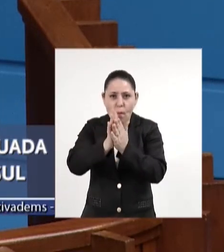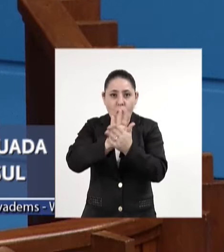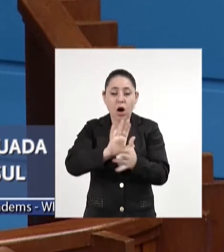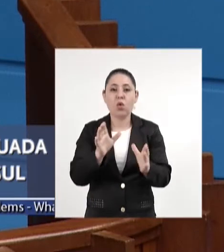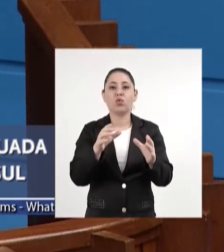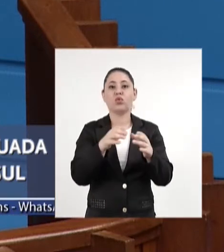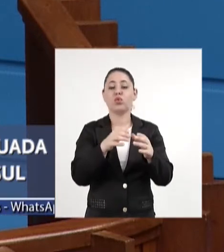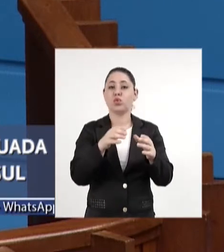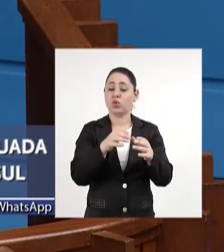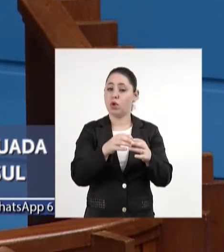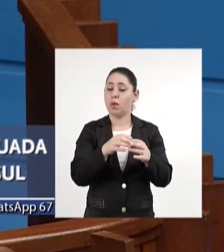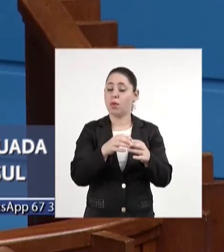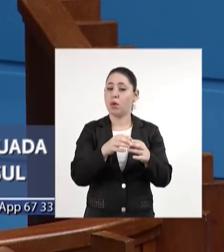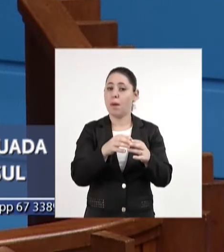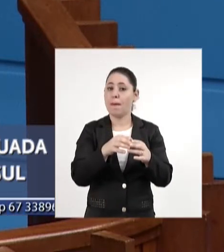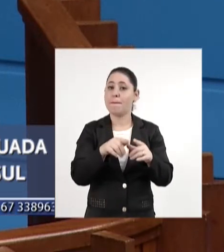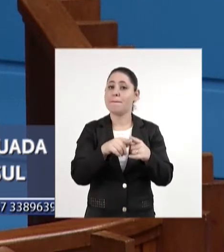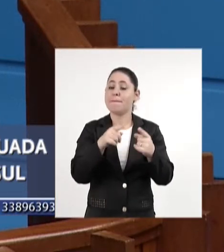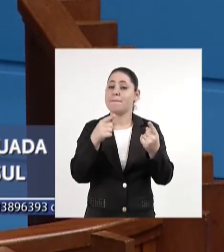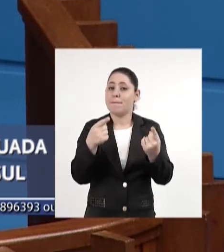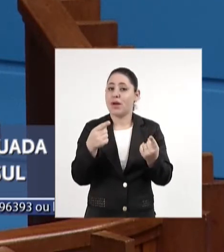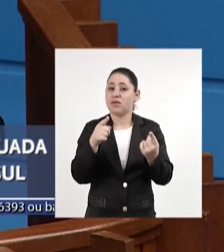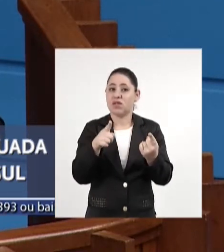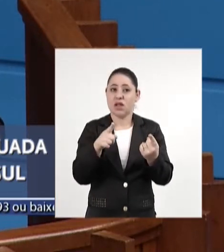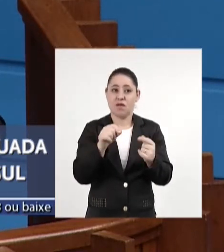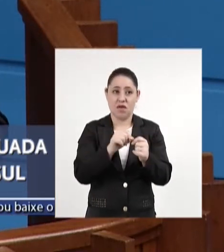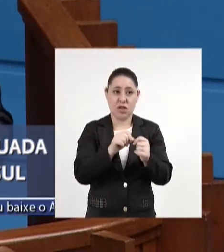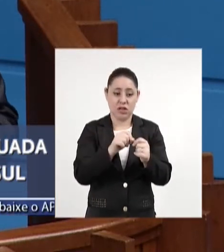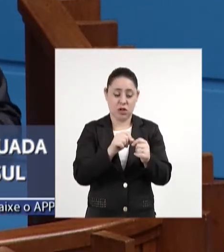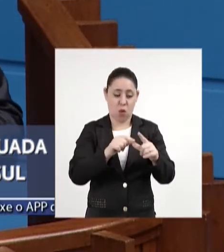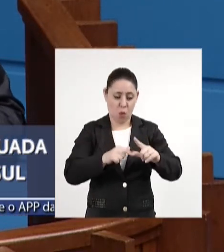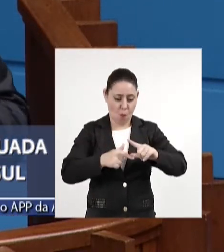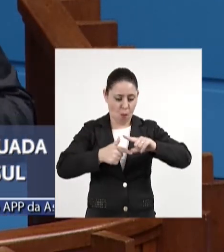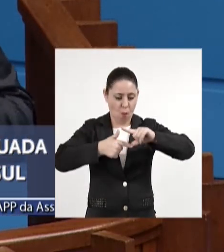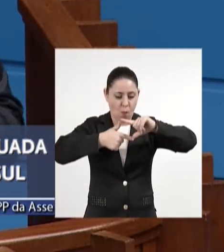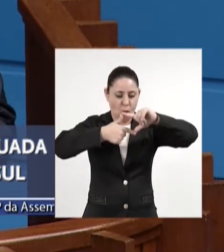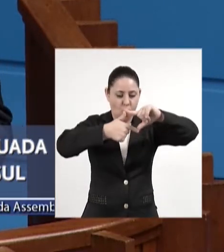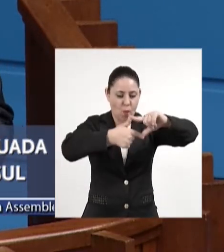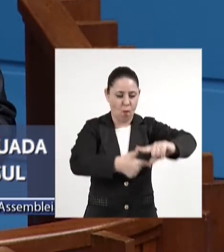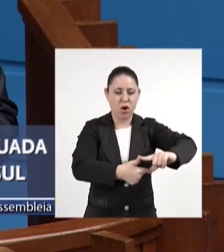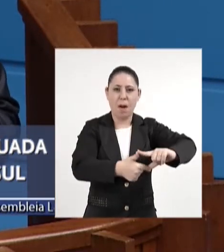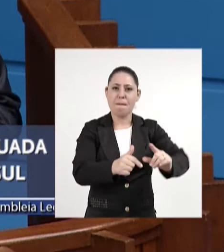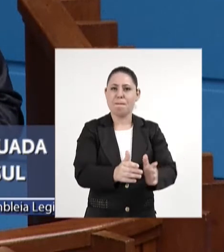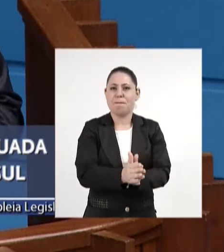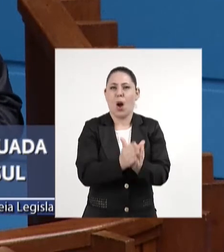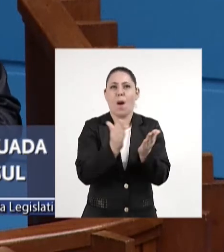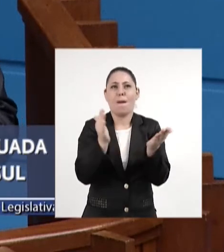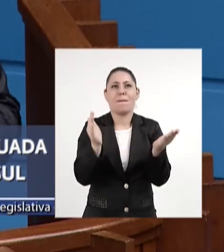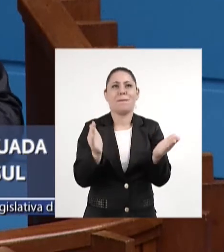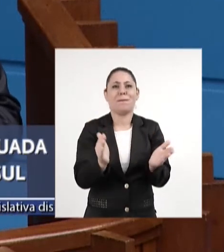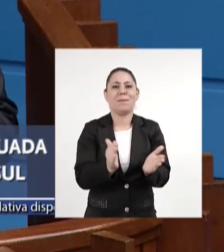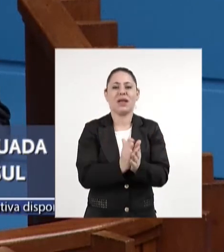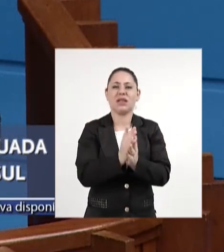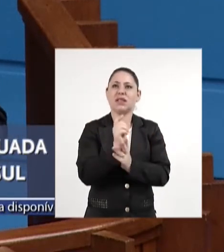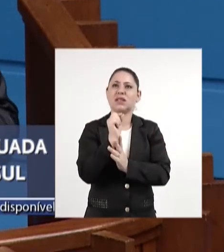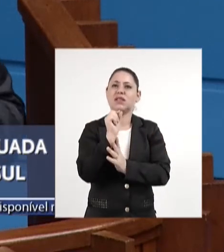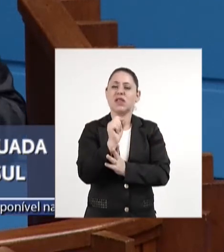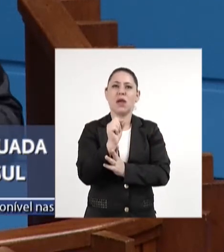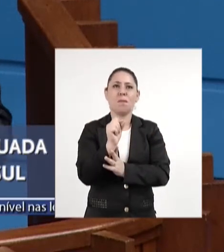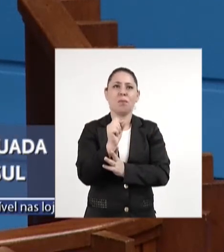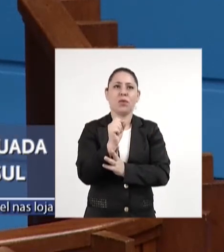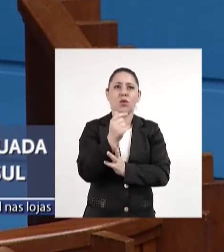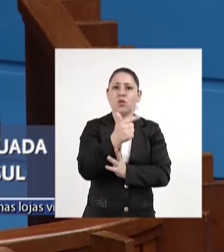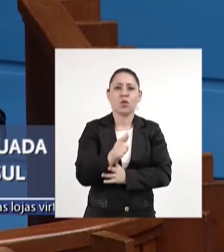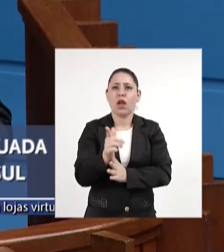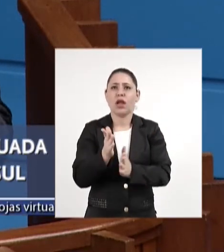você impõe a esse grupo étnico uma situação de penúria tal que fique inviável a sua